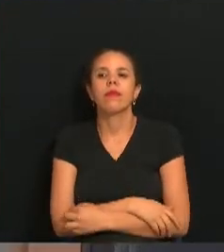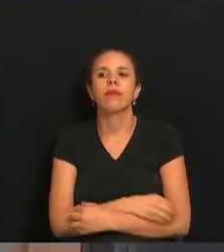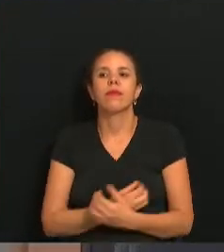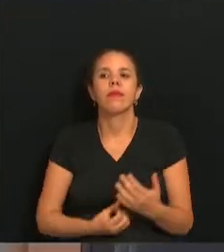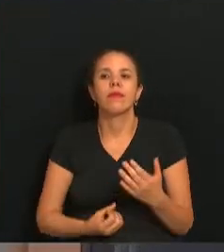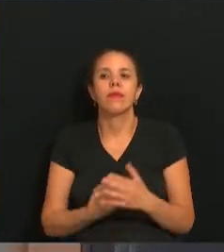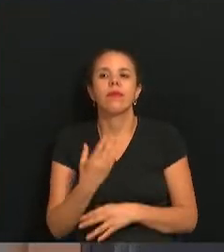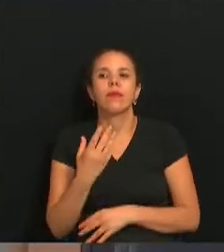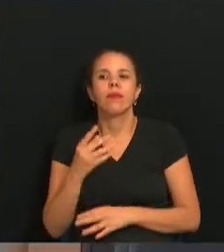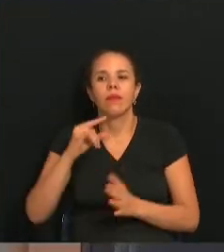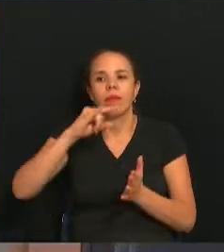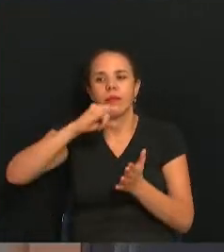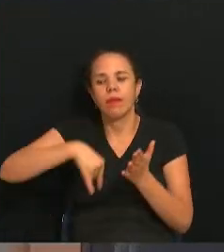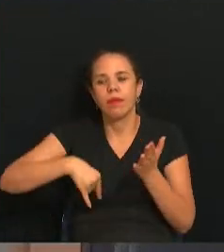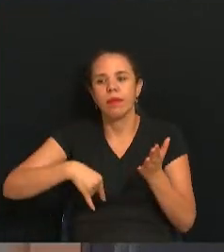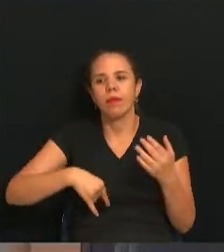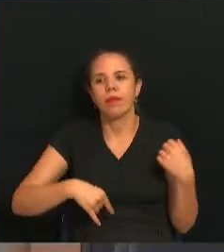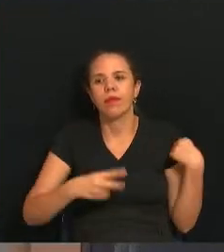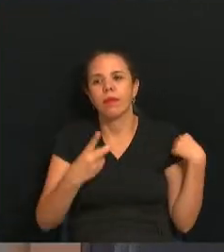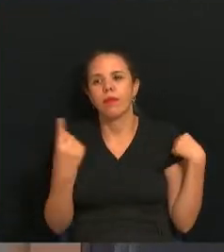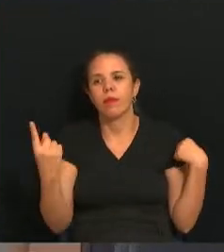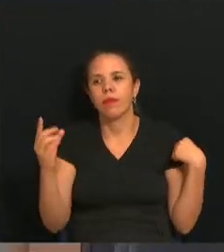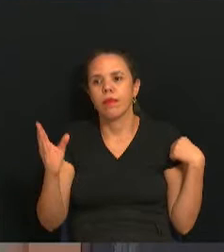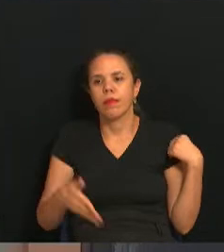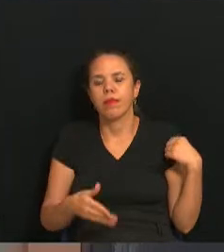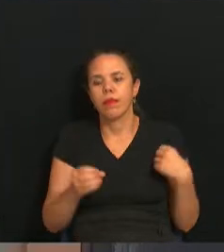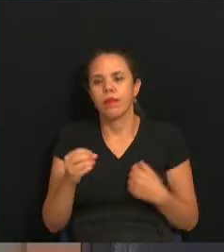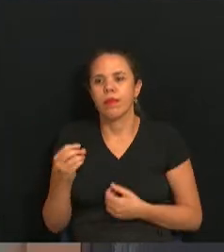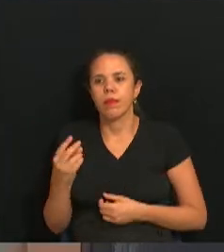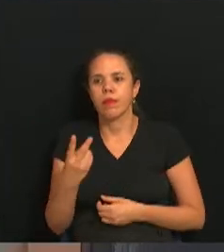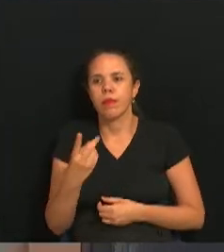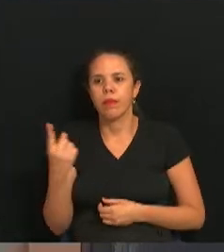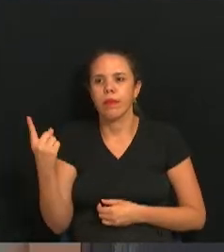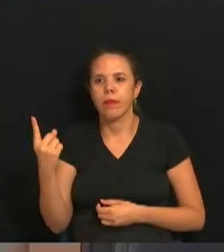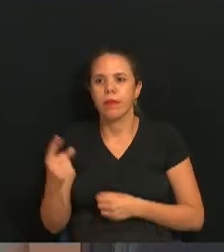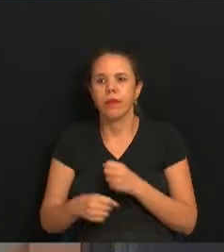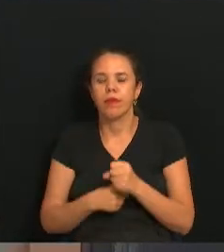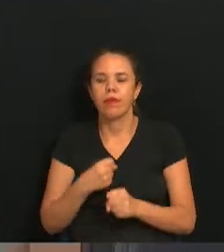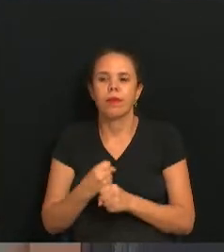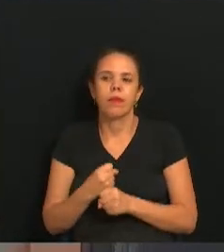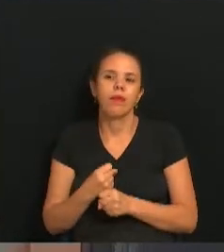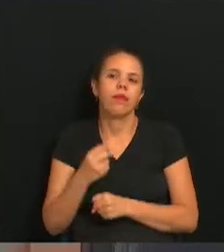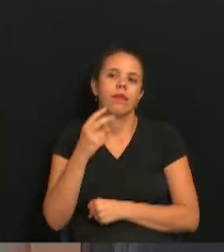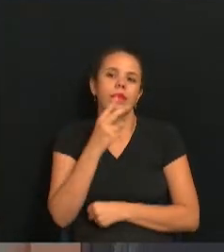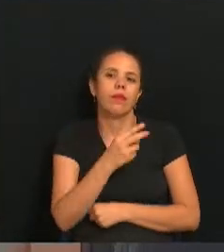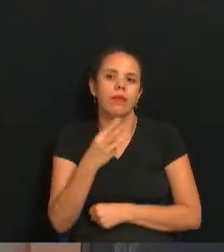do requerimento 2100 de 2021, processo